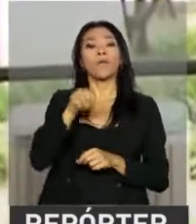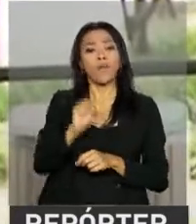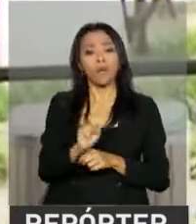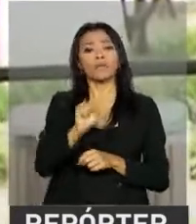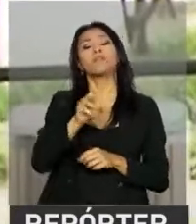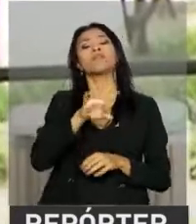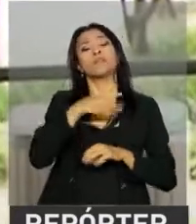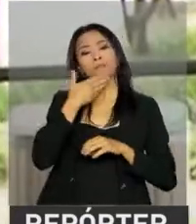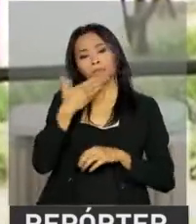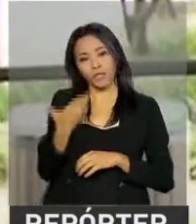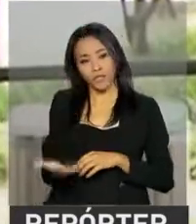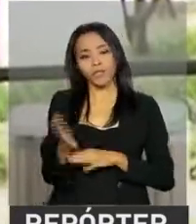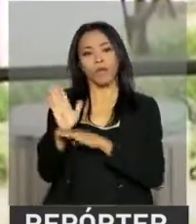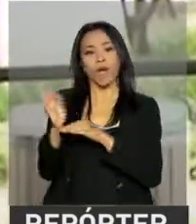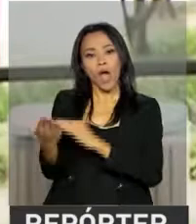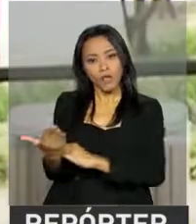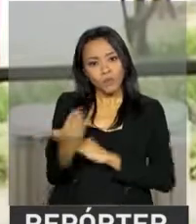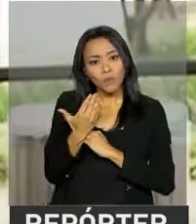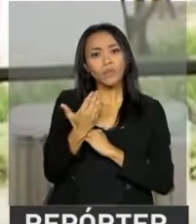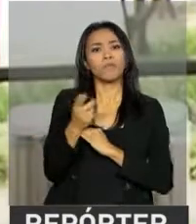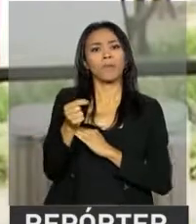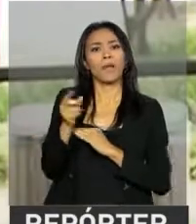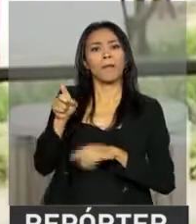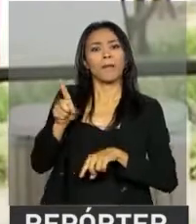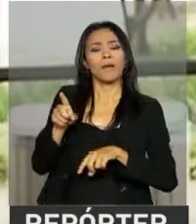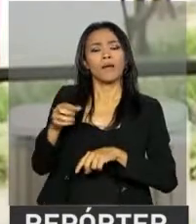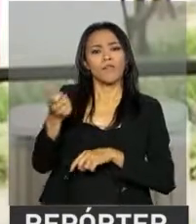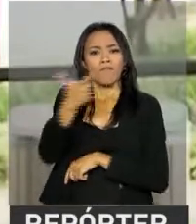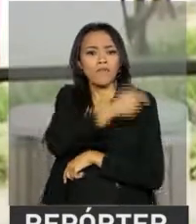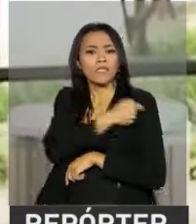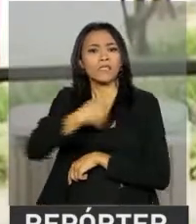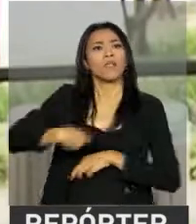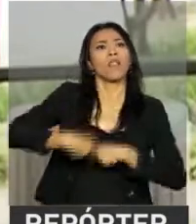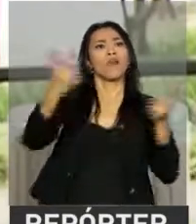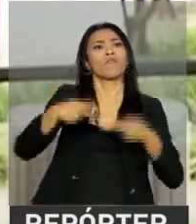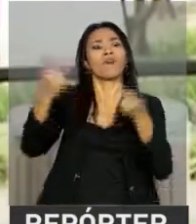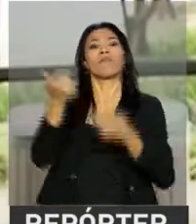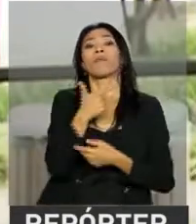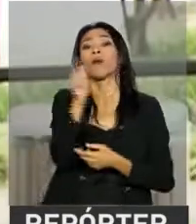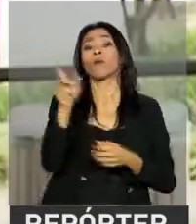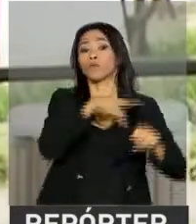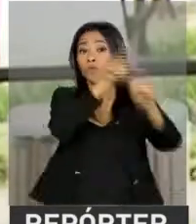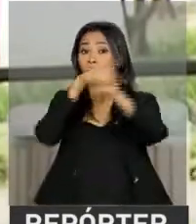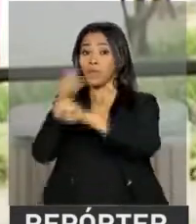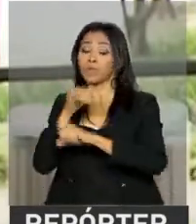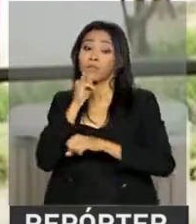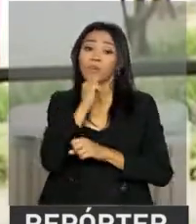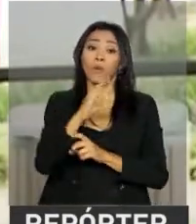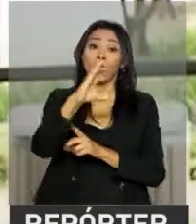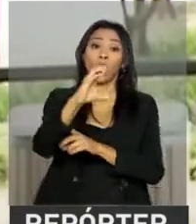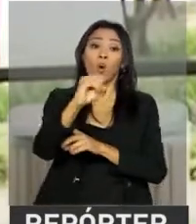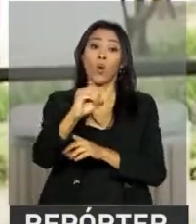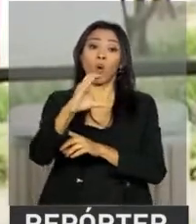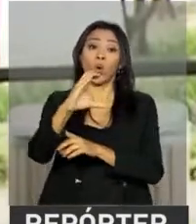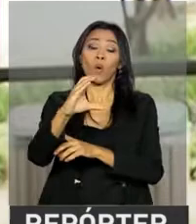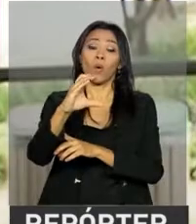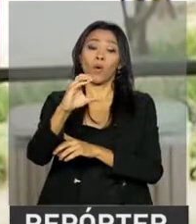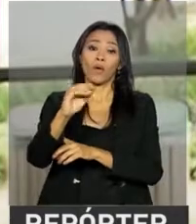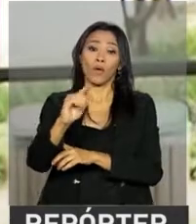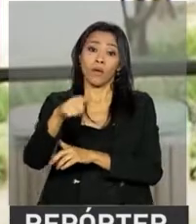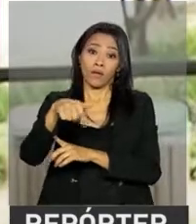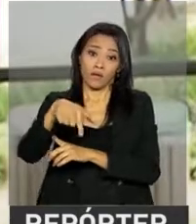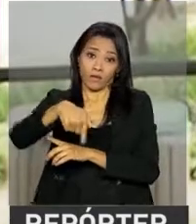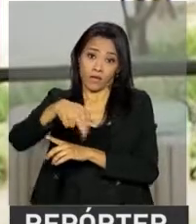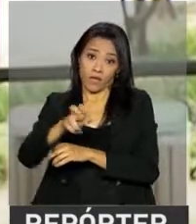pra oferecer produtos para outros países os casos de coqueluche que tem aumentado na europa e nos estados unidos por exemplo